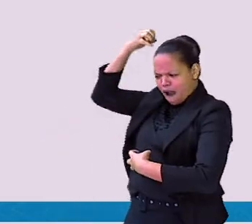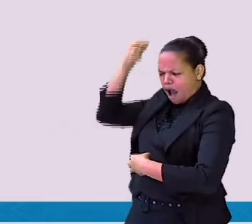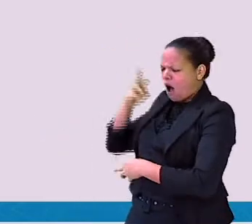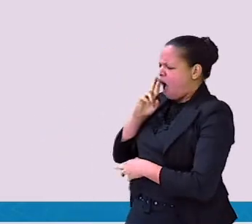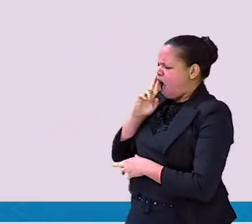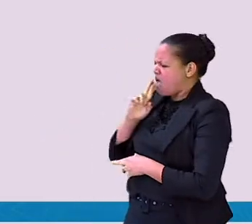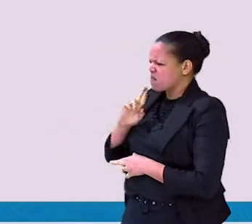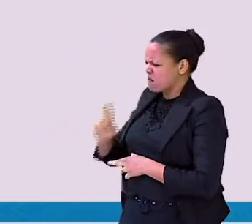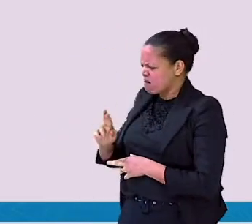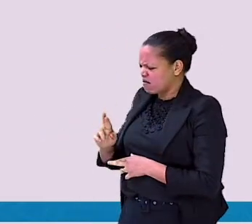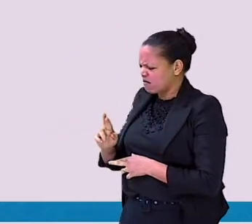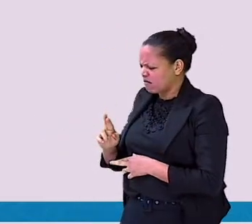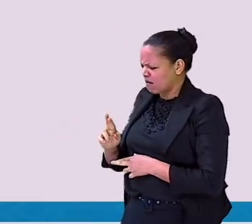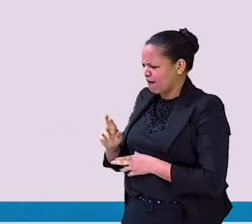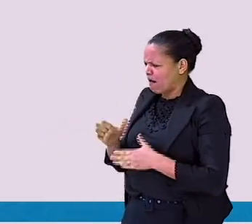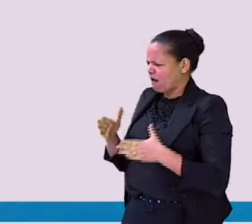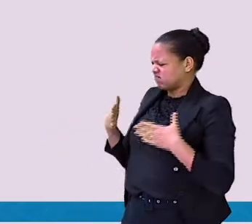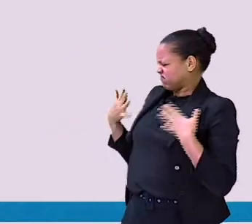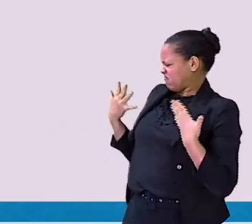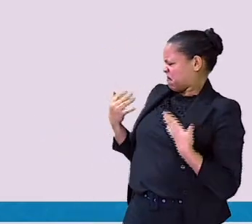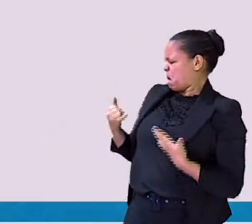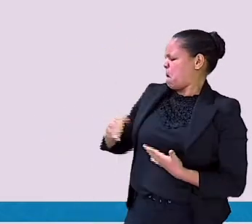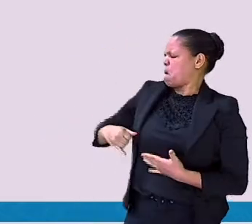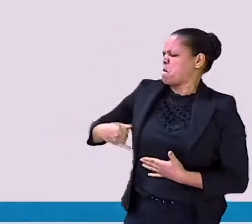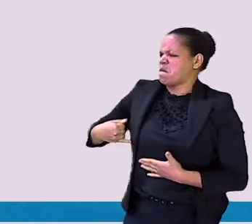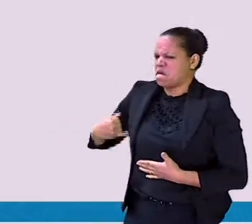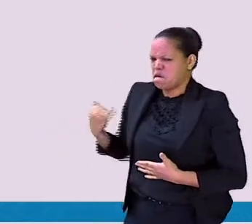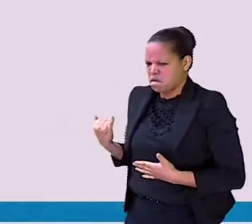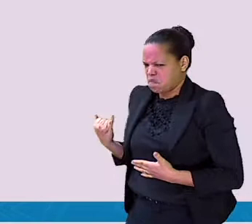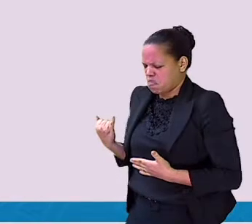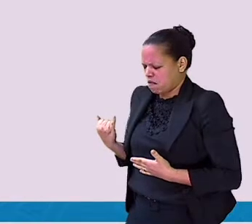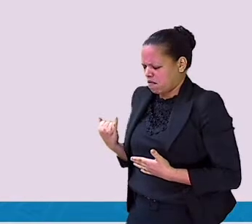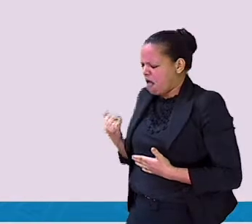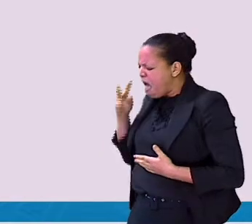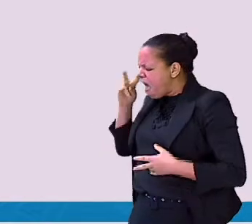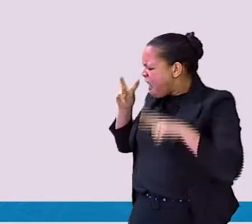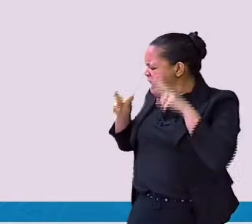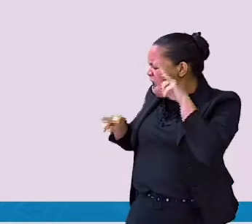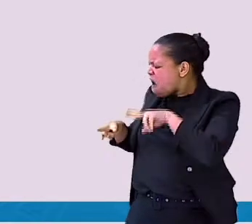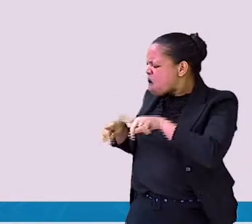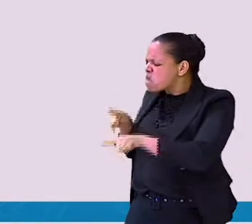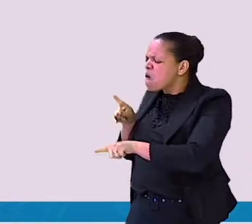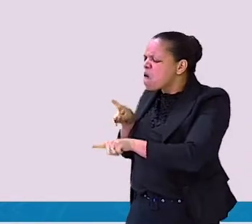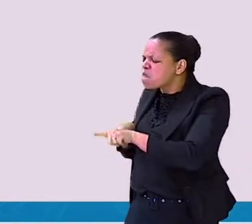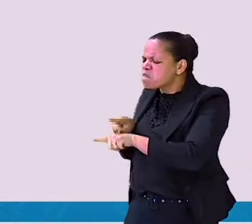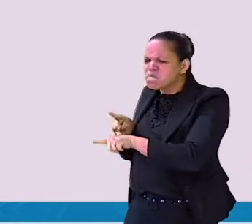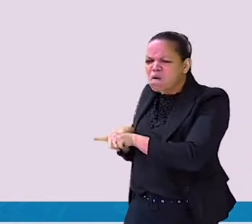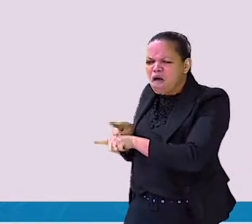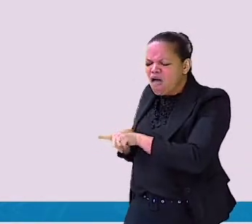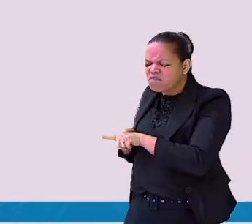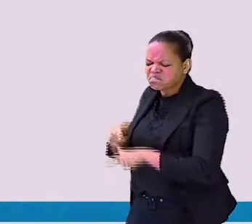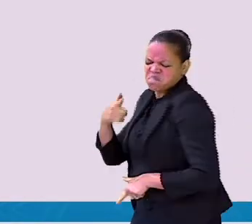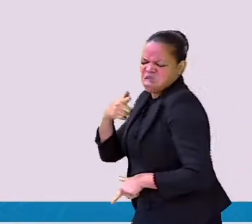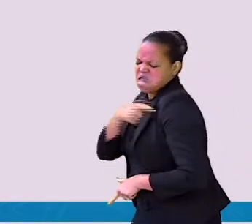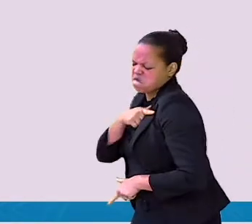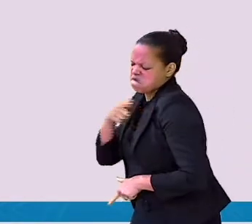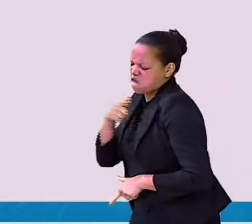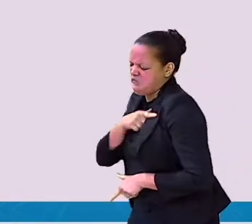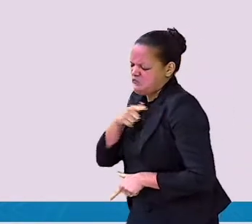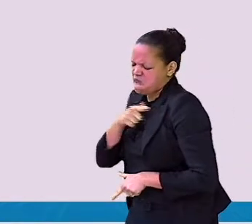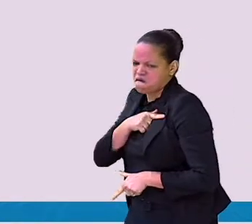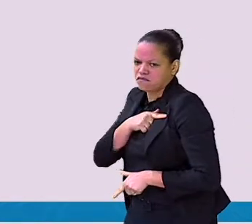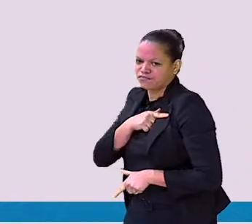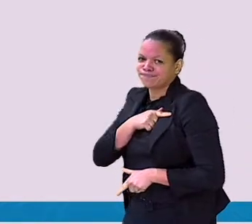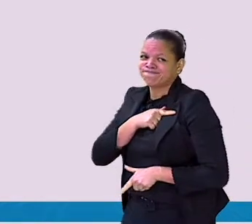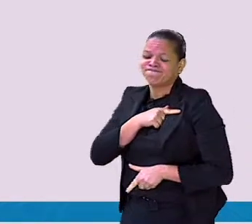respondeu: "Ó vaidoso animal, olhe para os seus pés, veja como são feios."